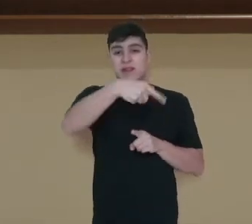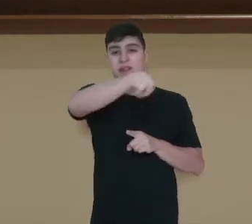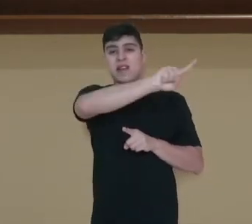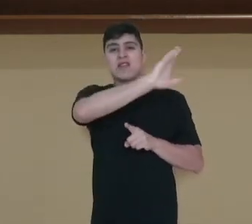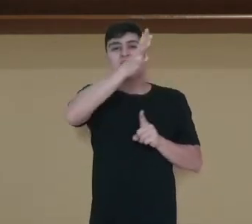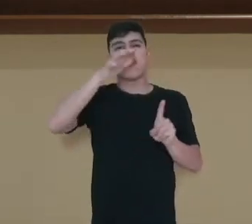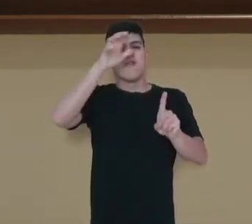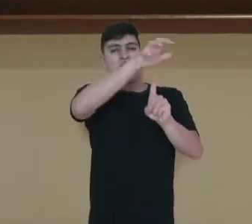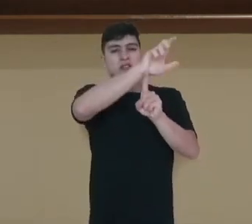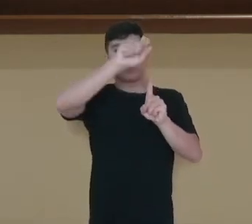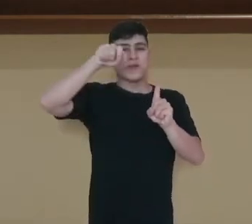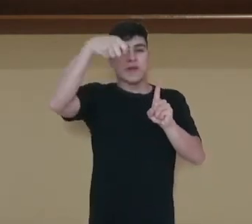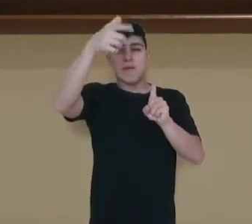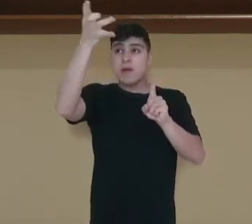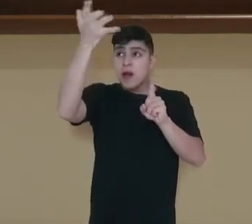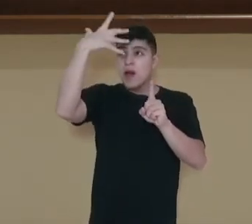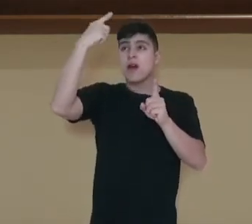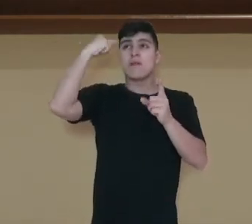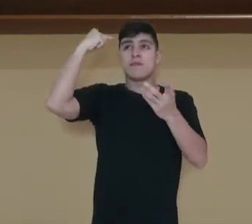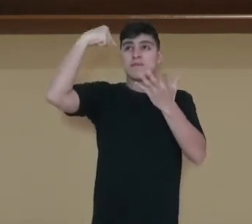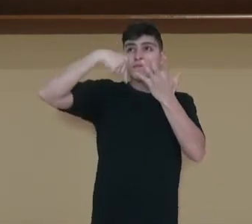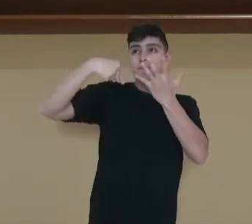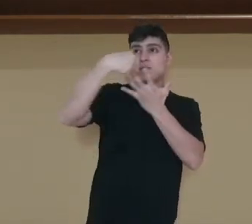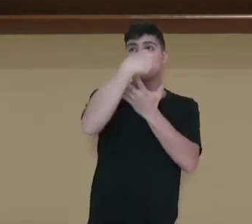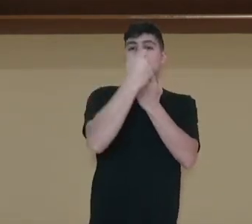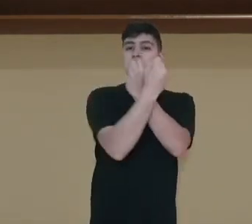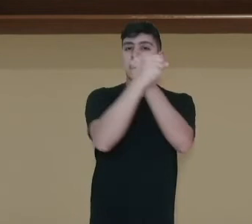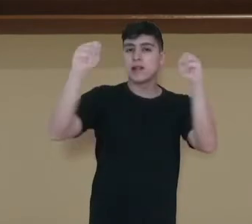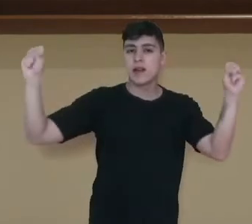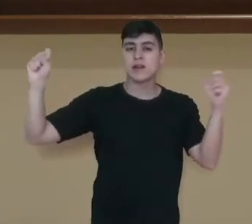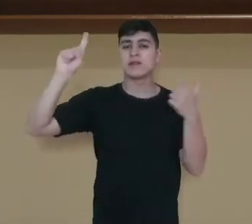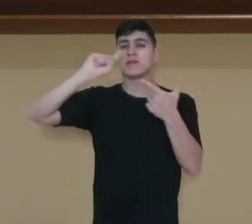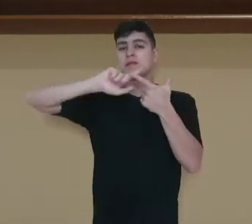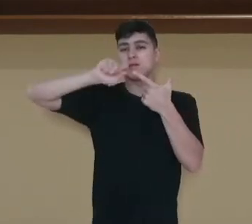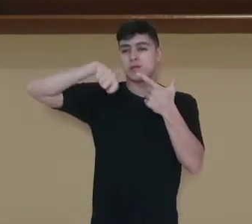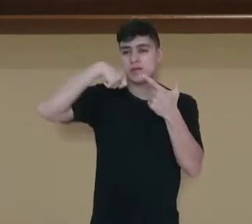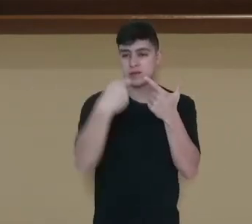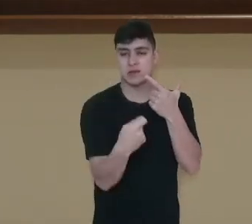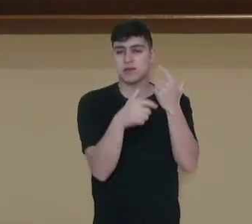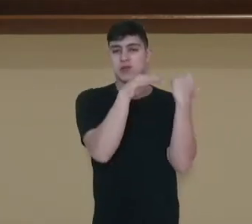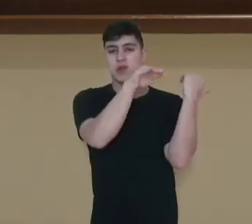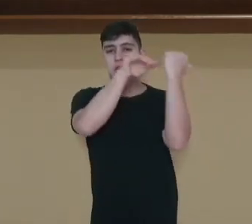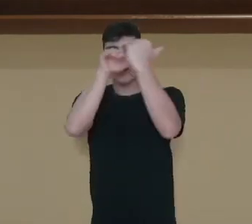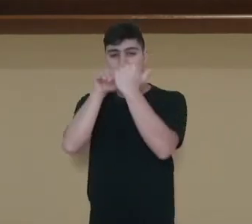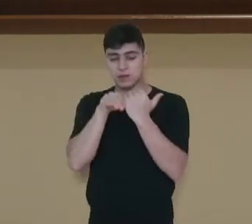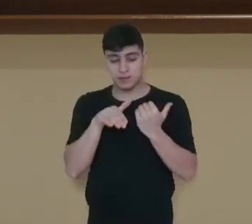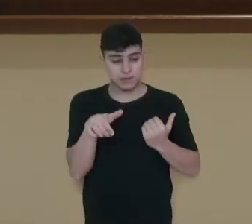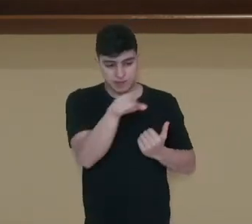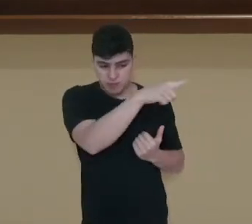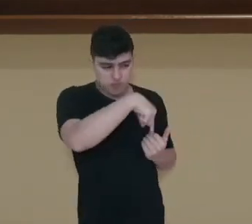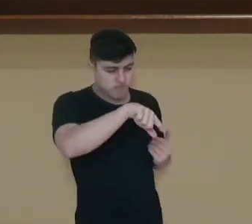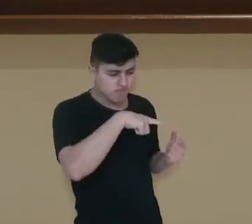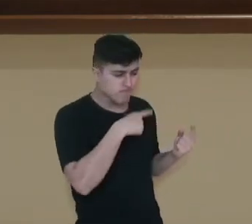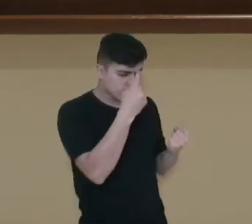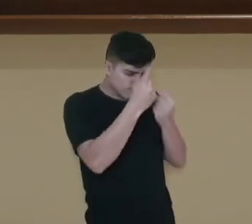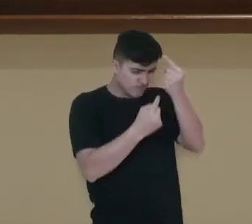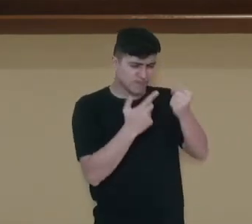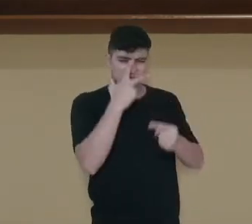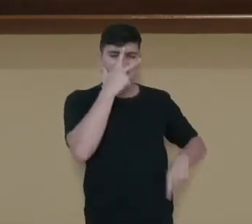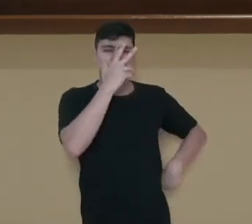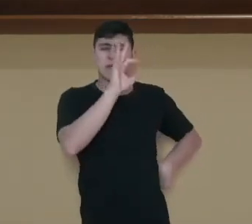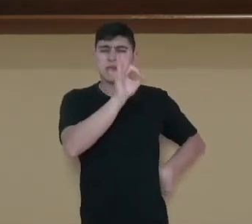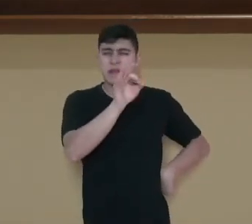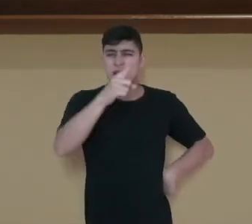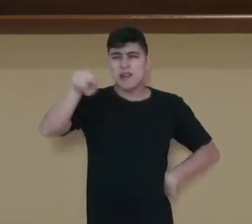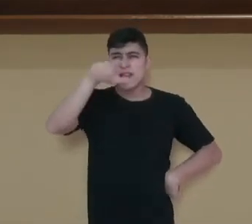noções iluministas, as ideias iluministas de liberdade, de igualdade, né? Então eles começavam a se questionar, pera lá, o